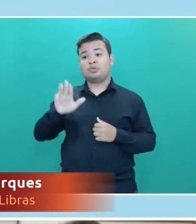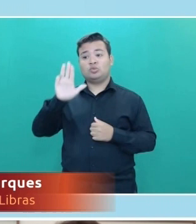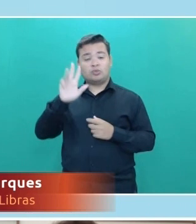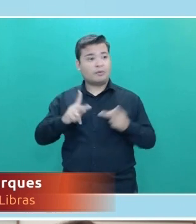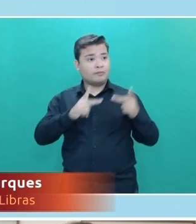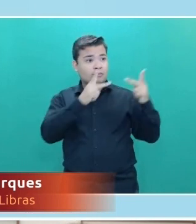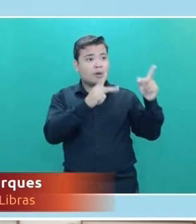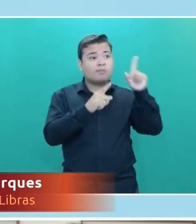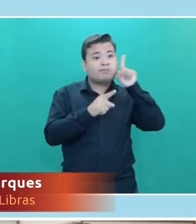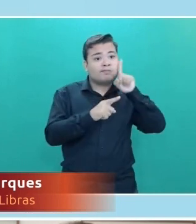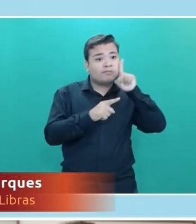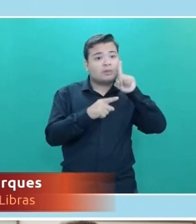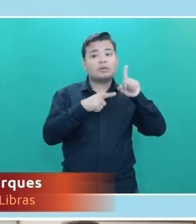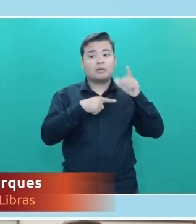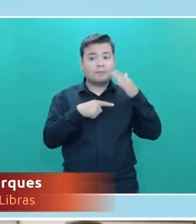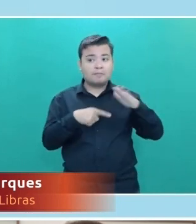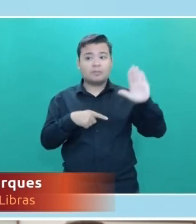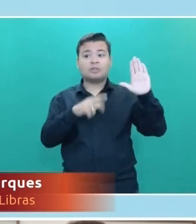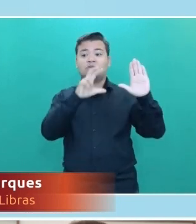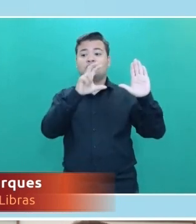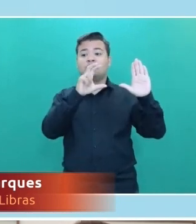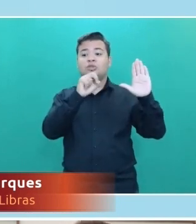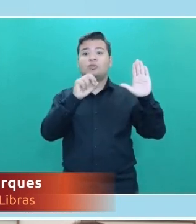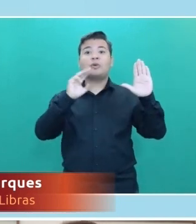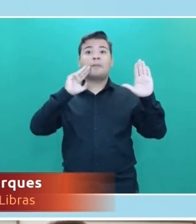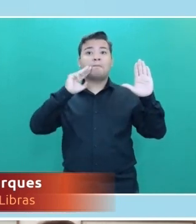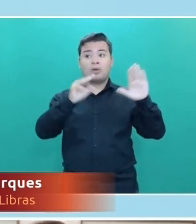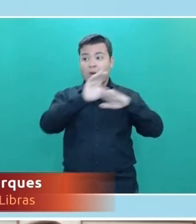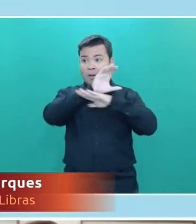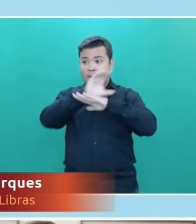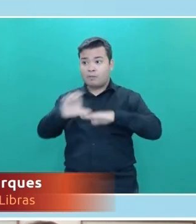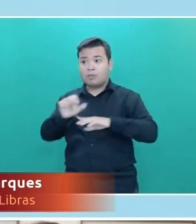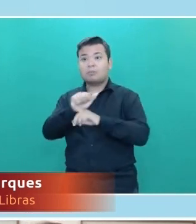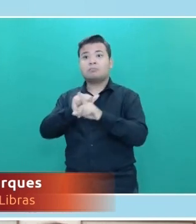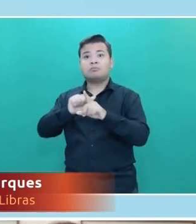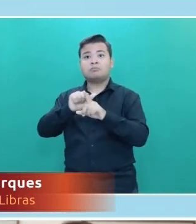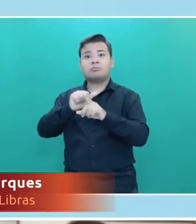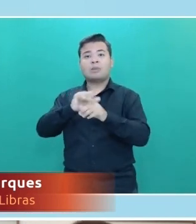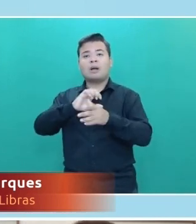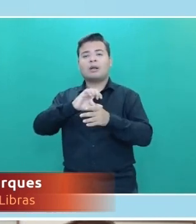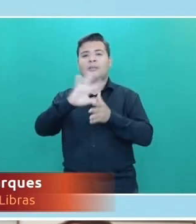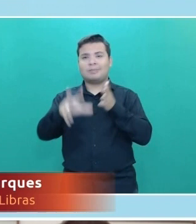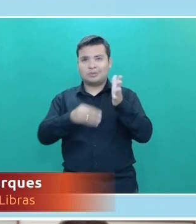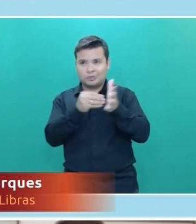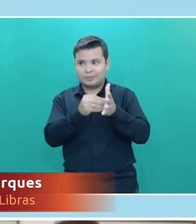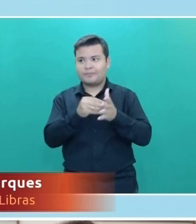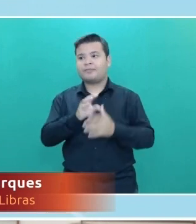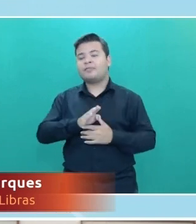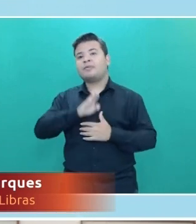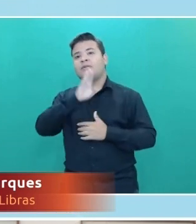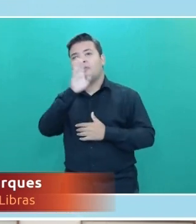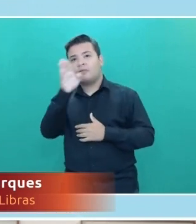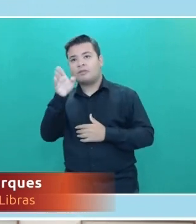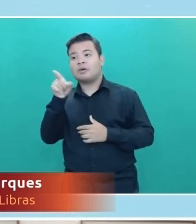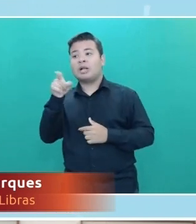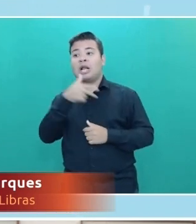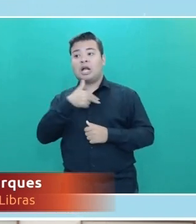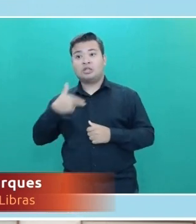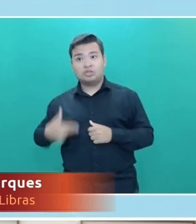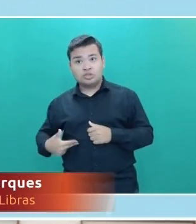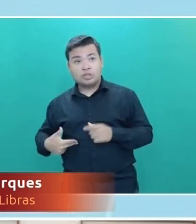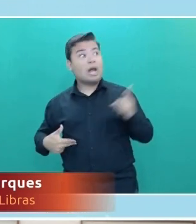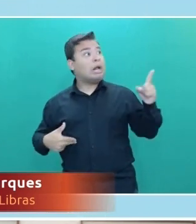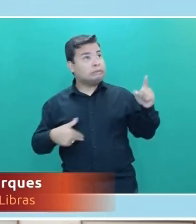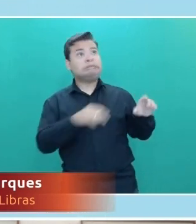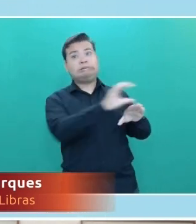recebeu uma promessa de 50 milhões para a Amazônia. Foi para a China, os americanos aumentaram para 500 milhões. E está